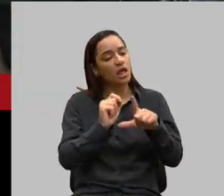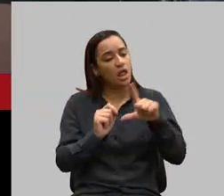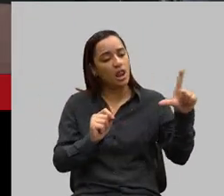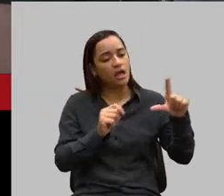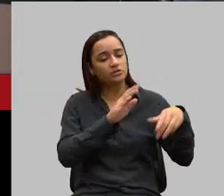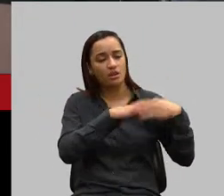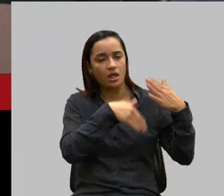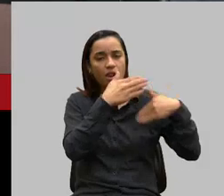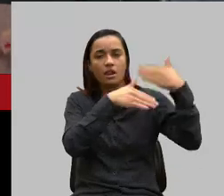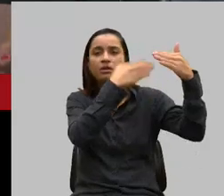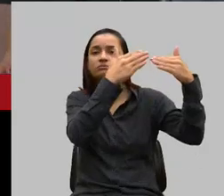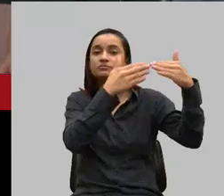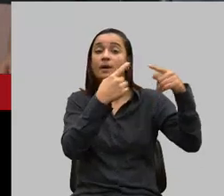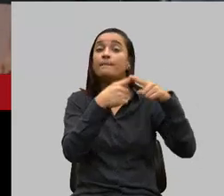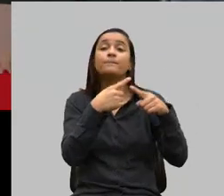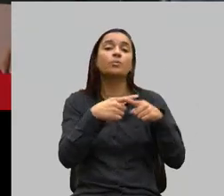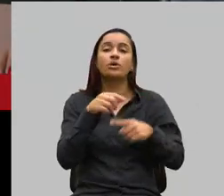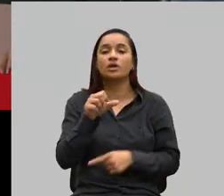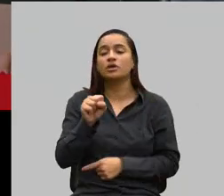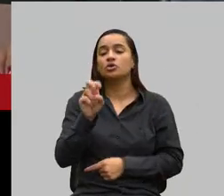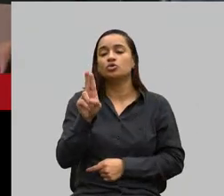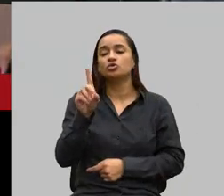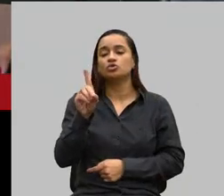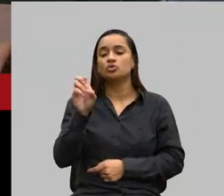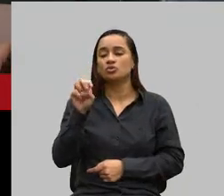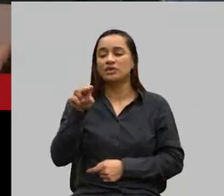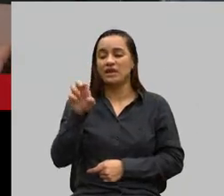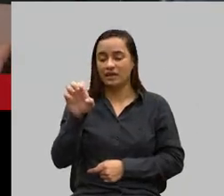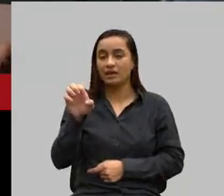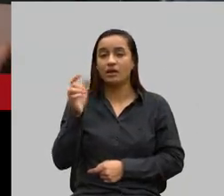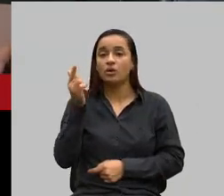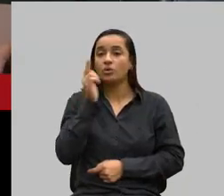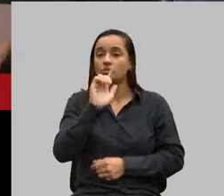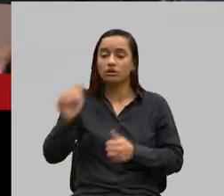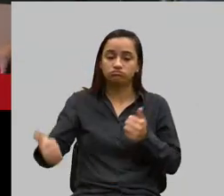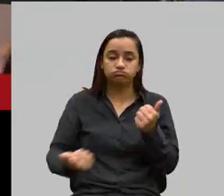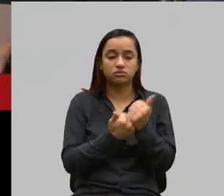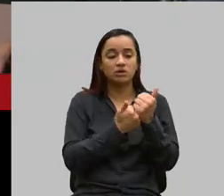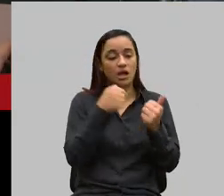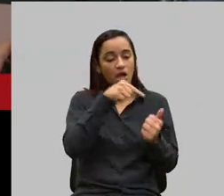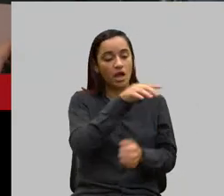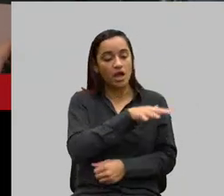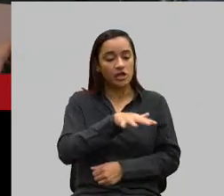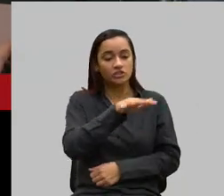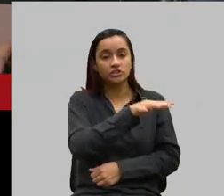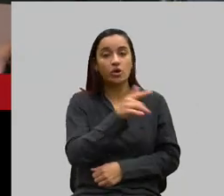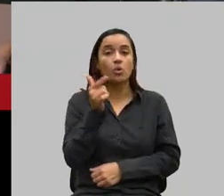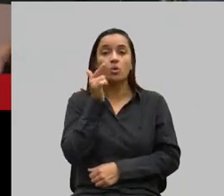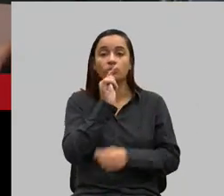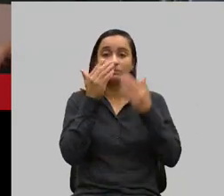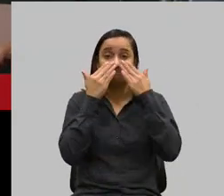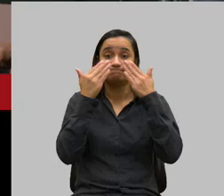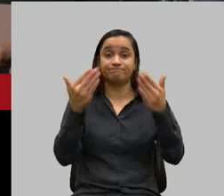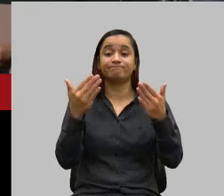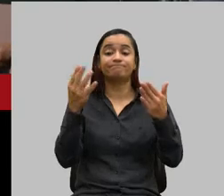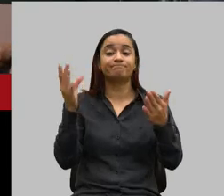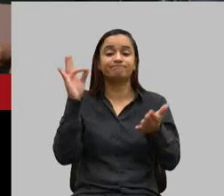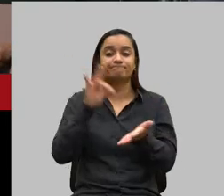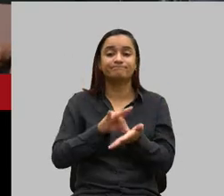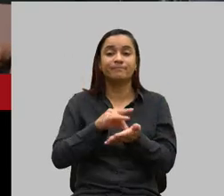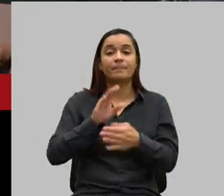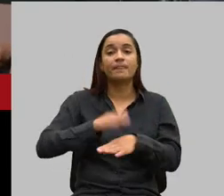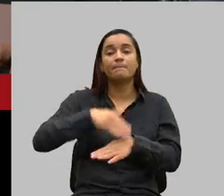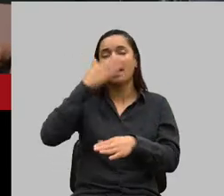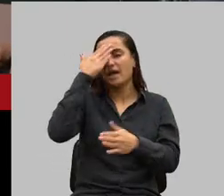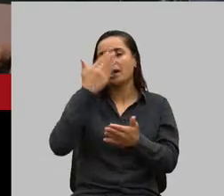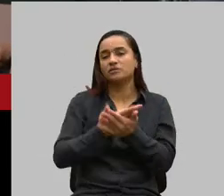após suden a região possa eh se deparar como a realidade de mais prosperidade de